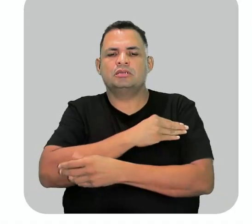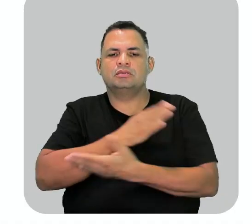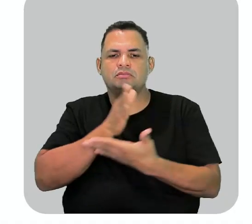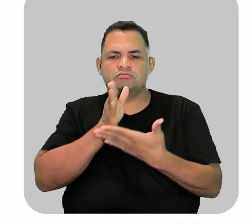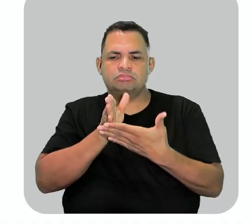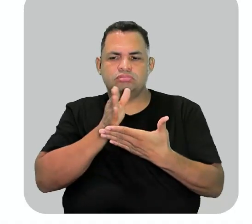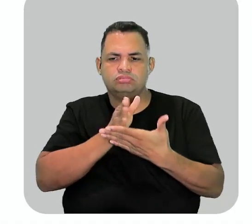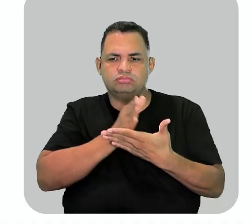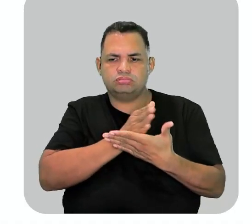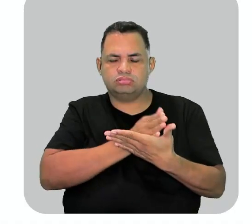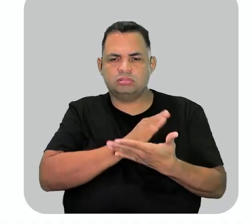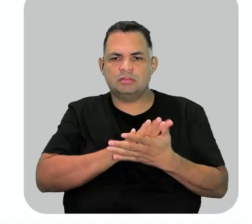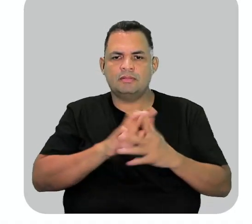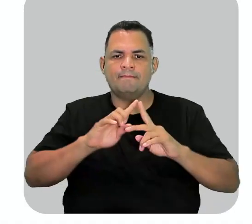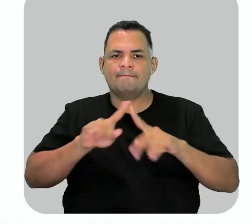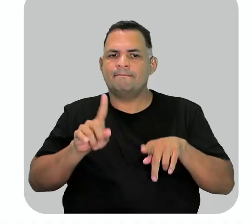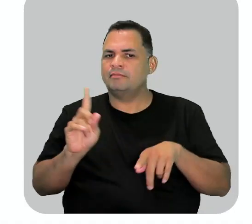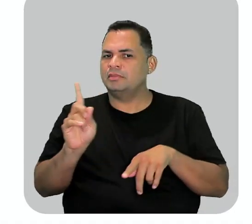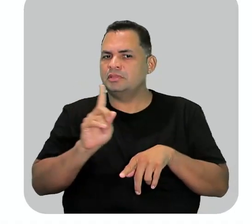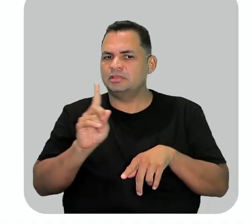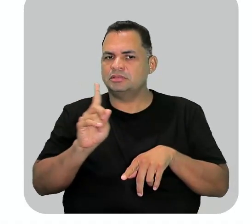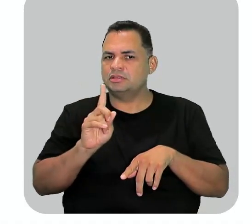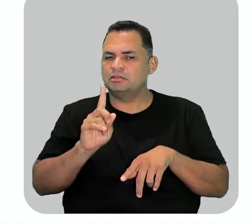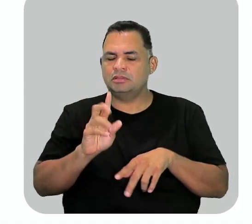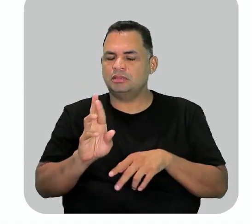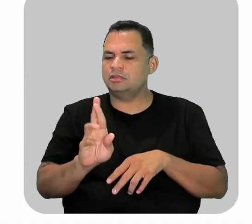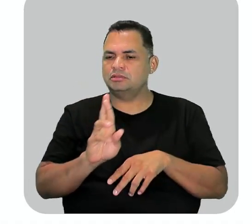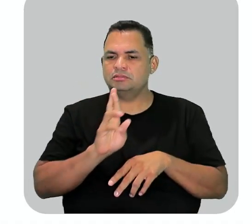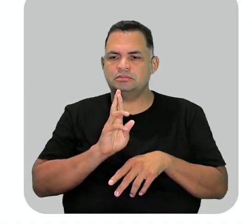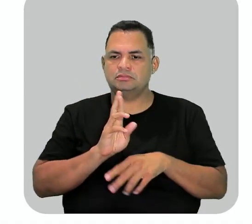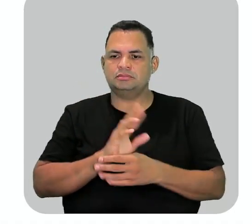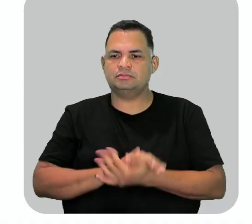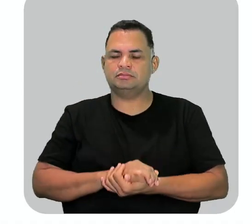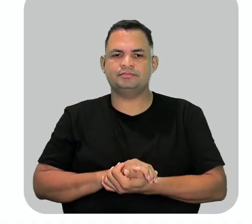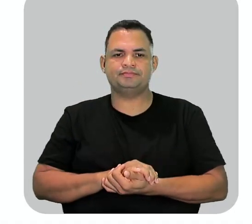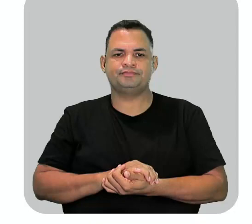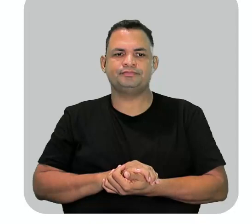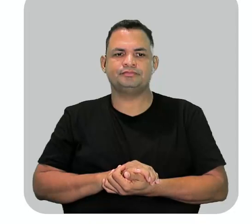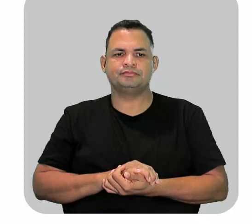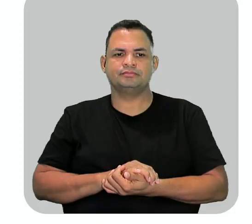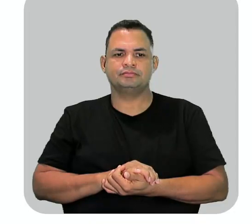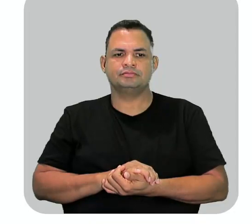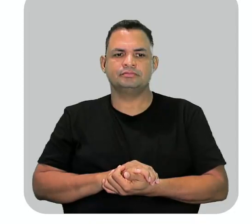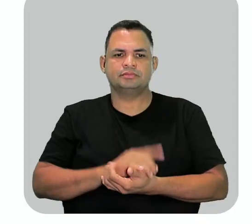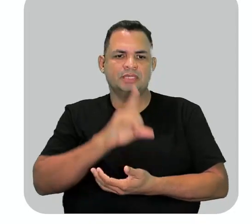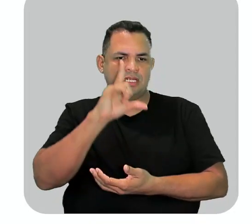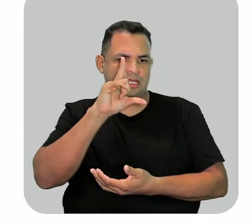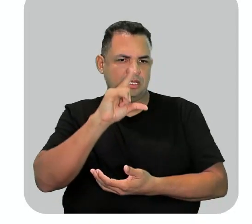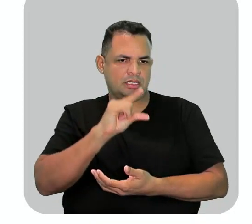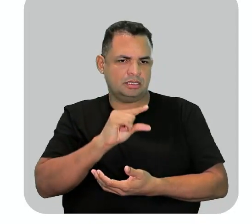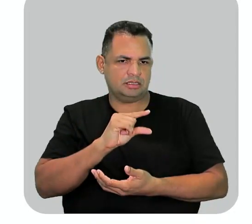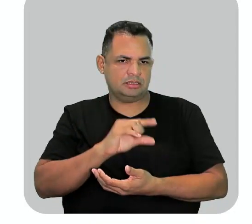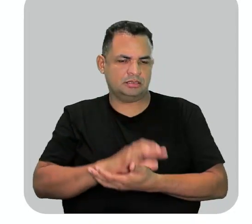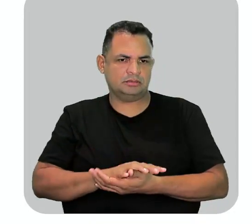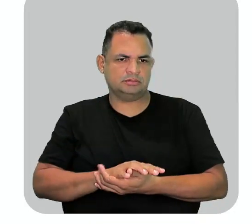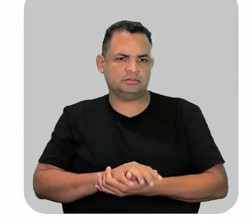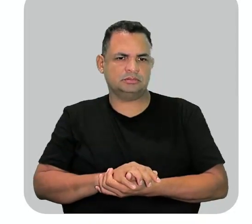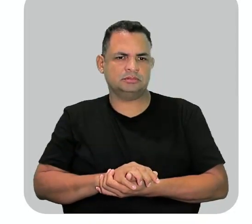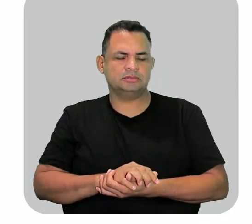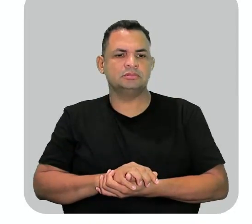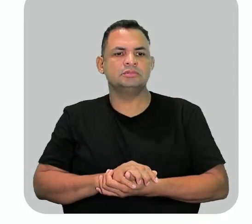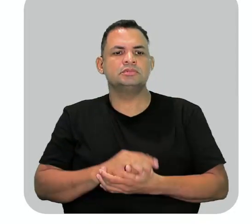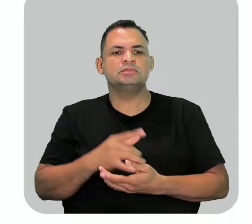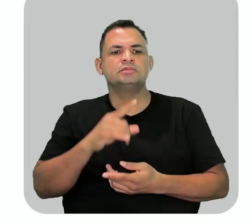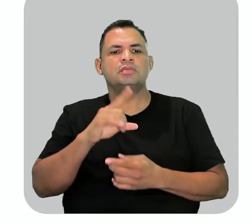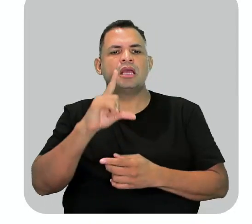em partes. Porém, não é a nossa resposta. Na redução, eu já vou logo dando X.